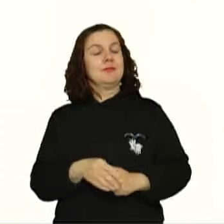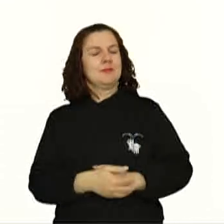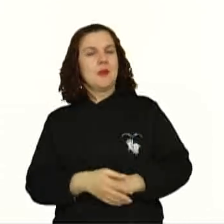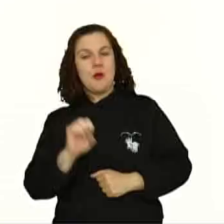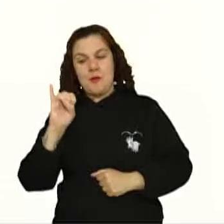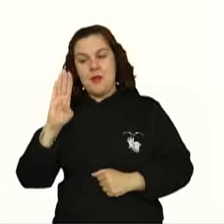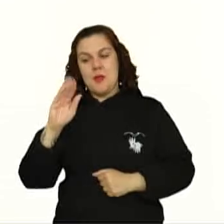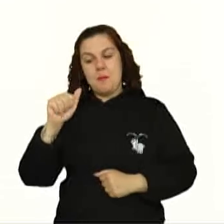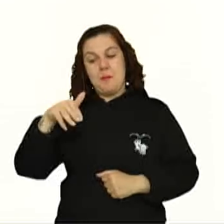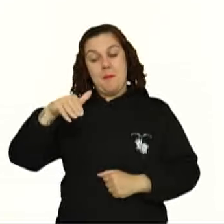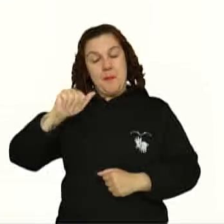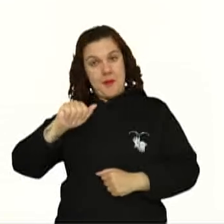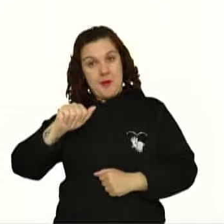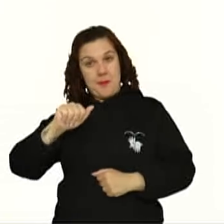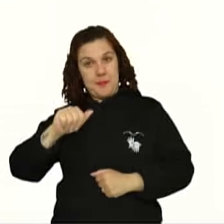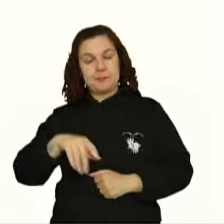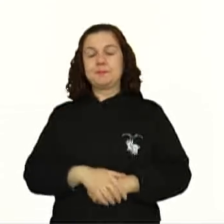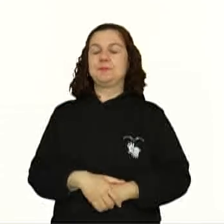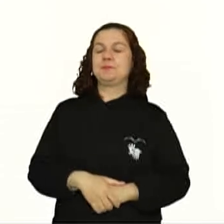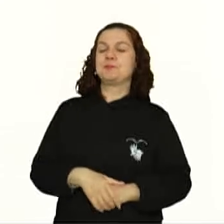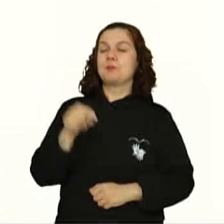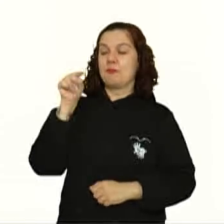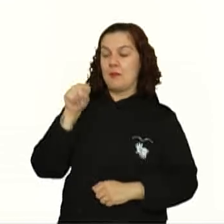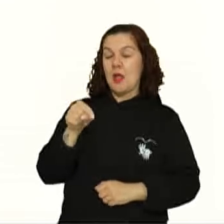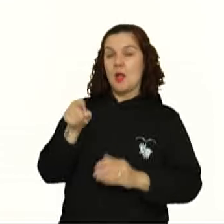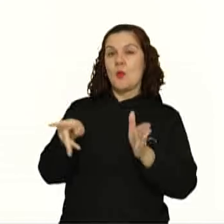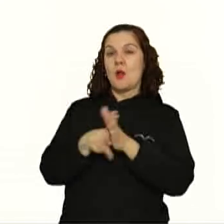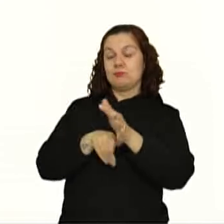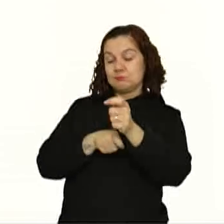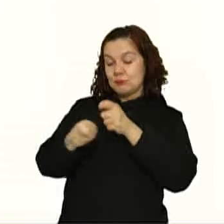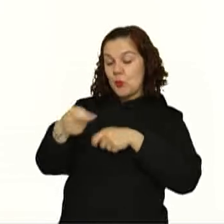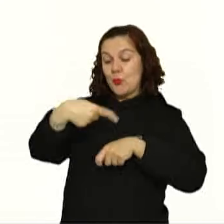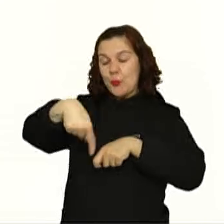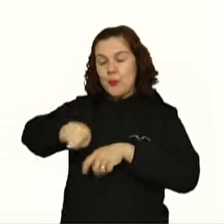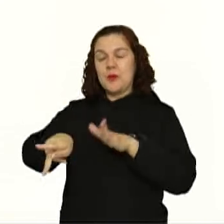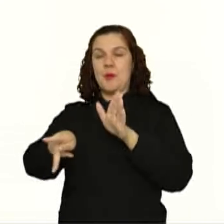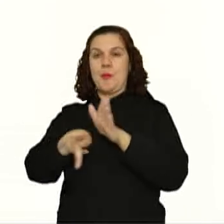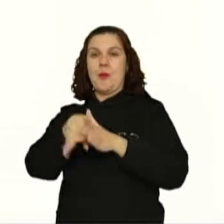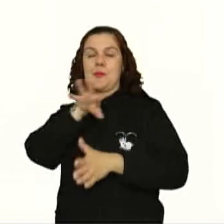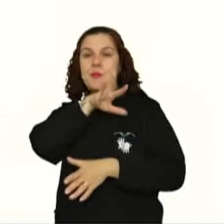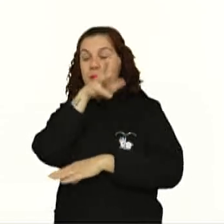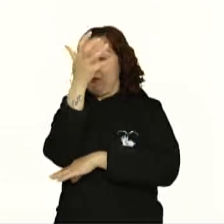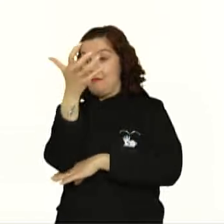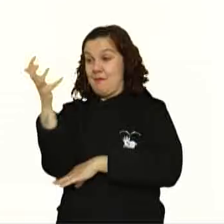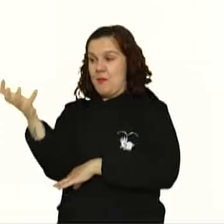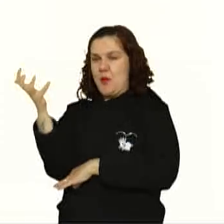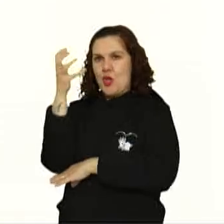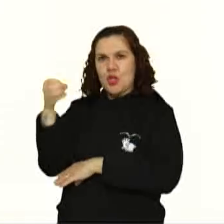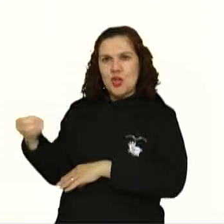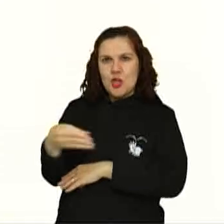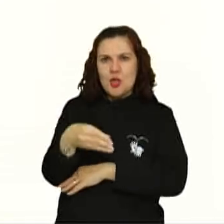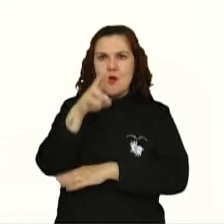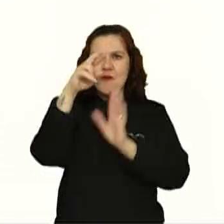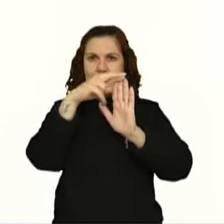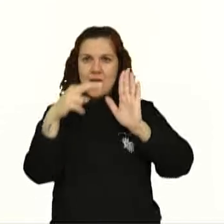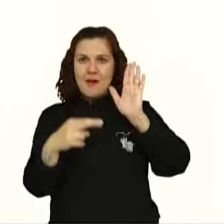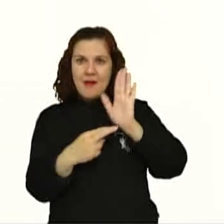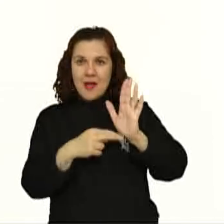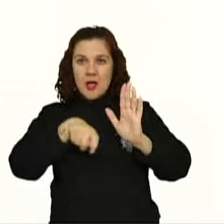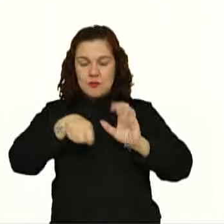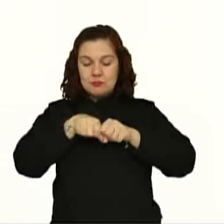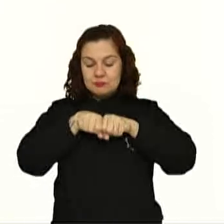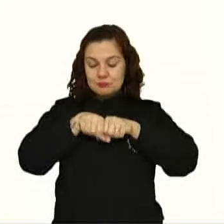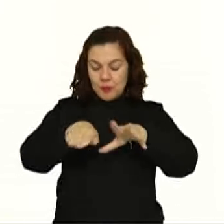IBAMA, Instituto Brasileiro do Meio Ambiente e Recursos Renováveis, divulgou nova regra para o transporte de